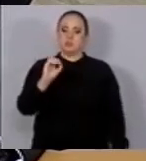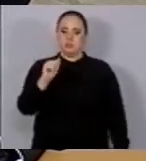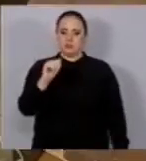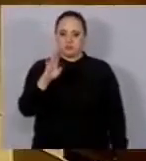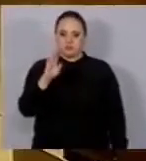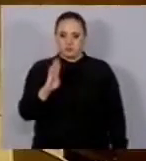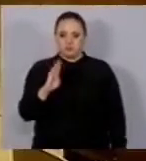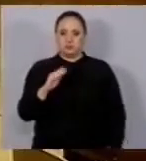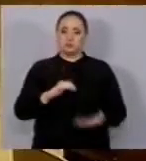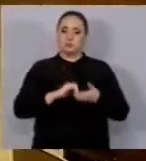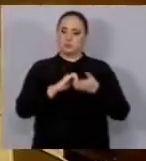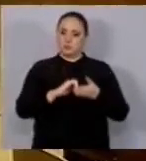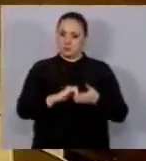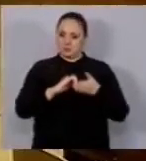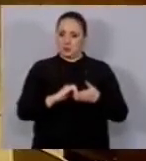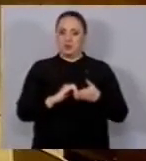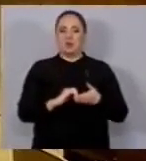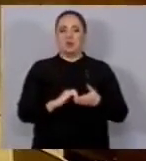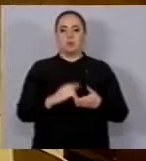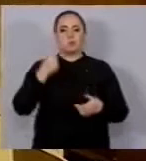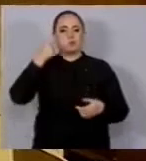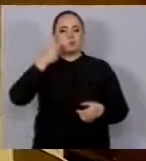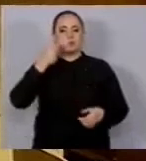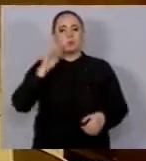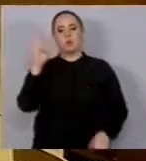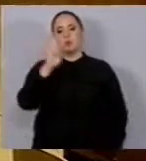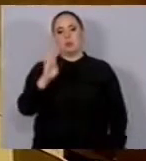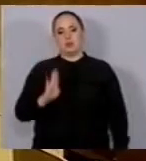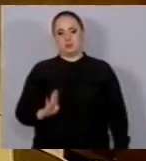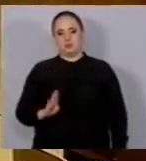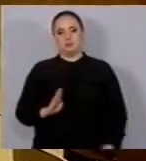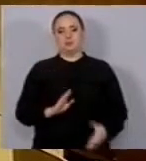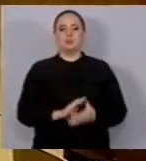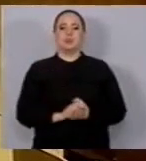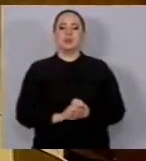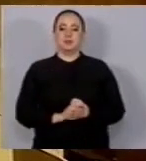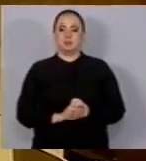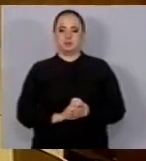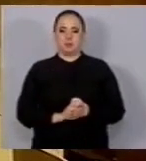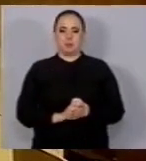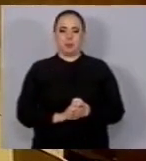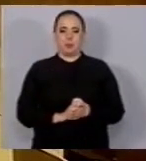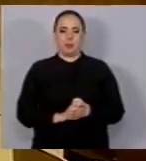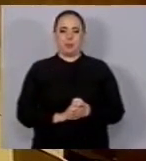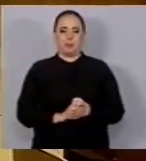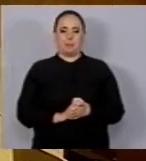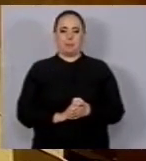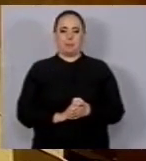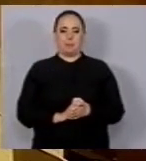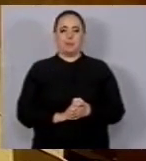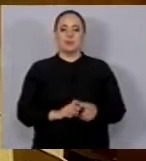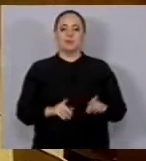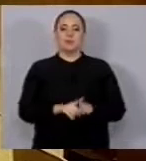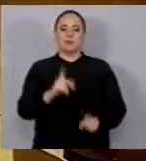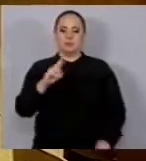Brasil, cumprimento a advocacia brasileira. Na pessoa do excelentíssimo